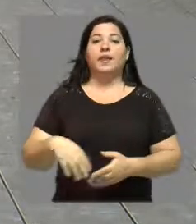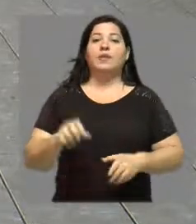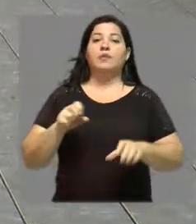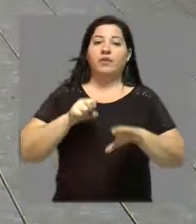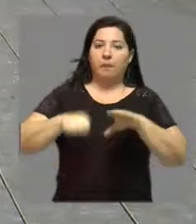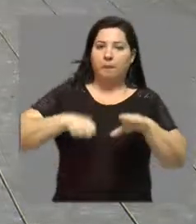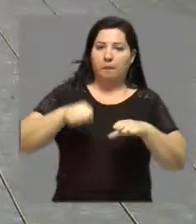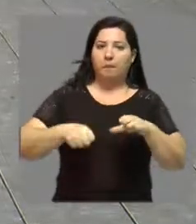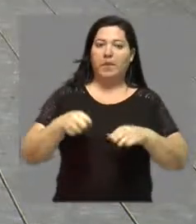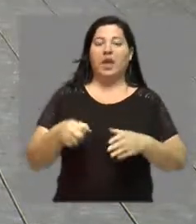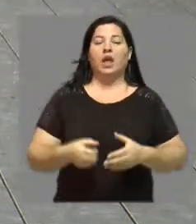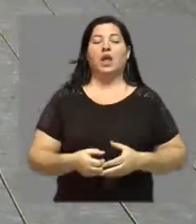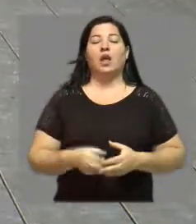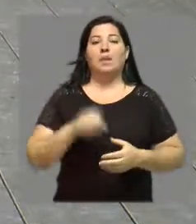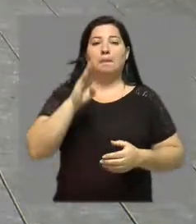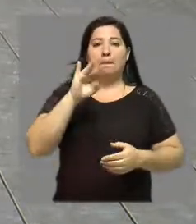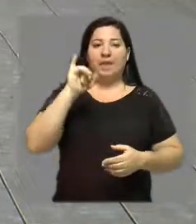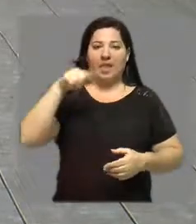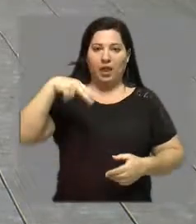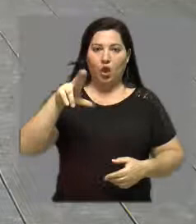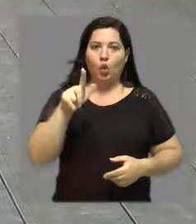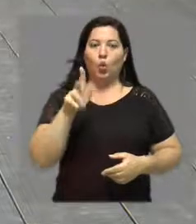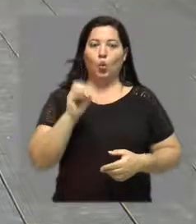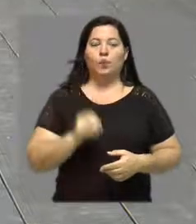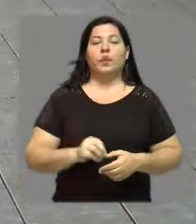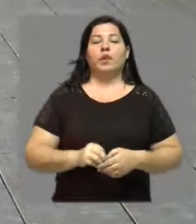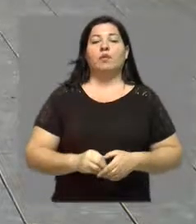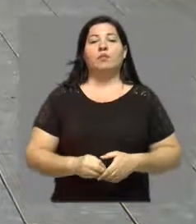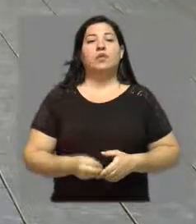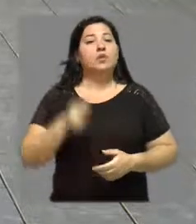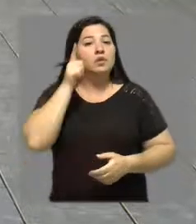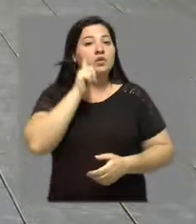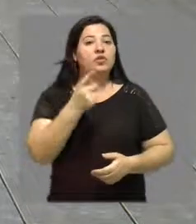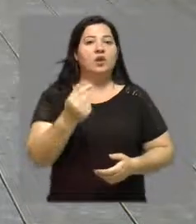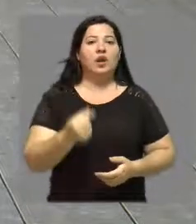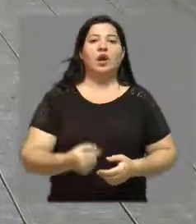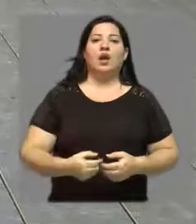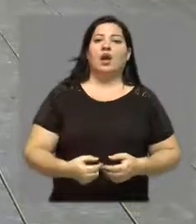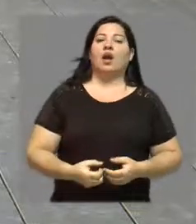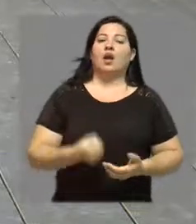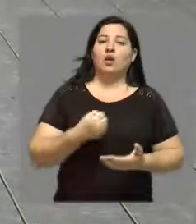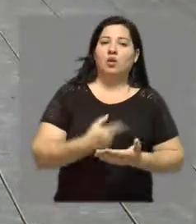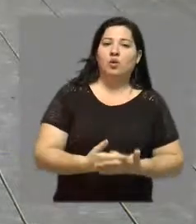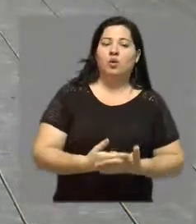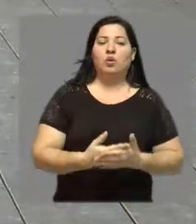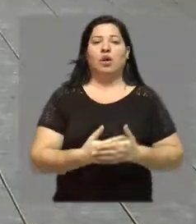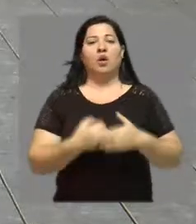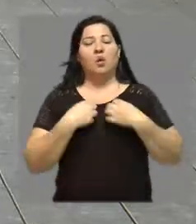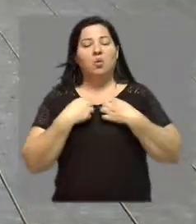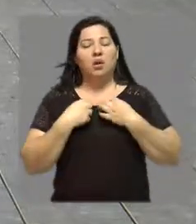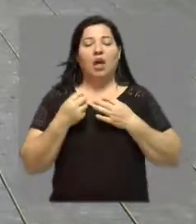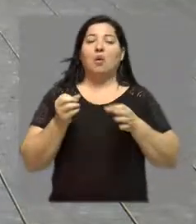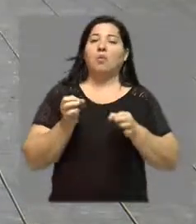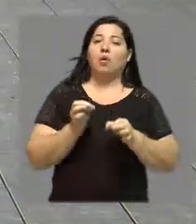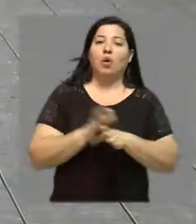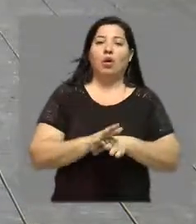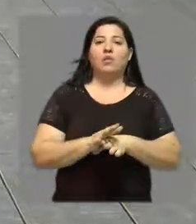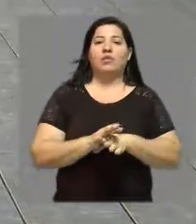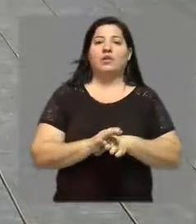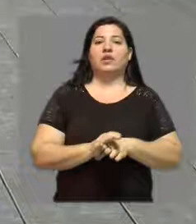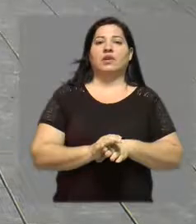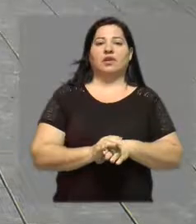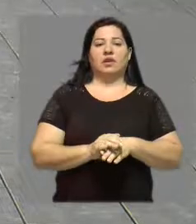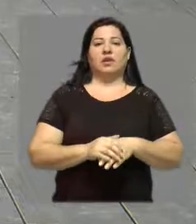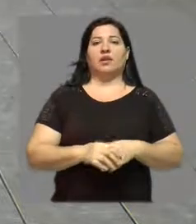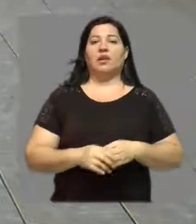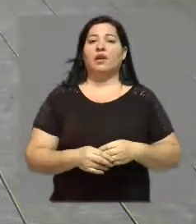angariar dinheiro. E aí nós compramos flanelas, roupinhas prontas, tudo que é necessário para